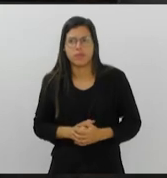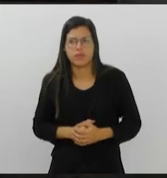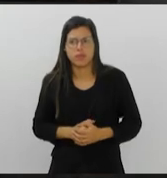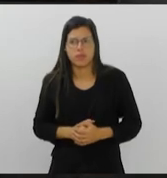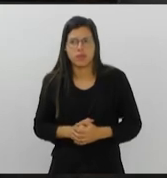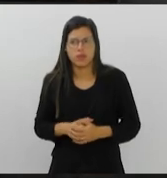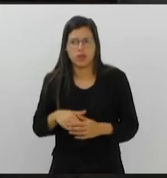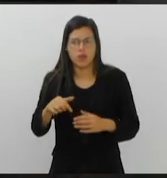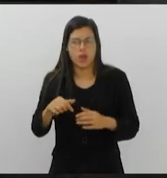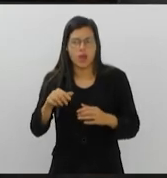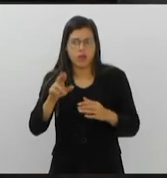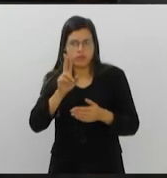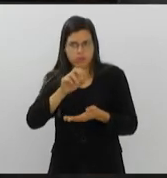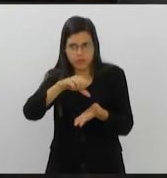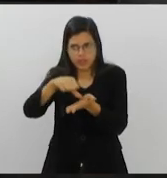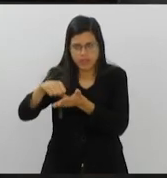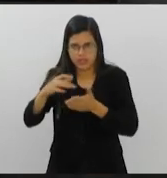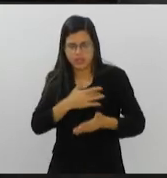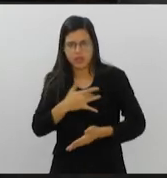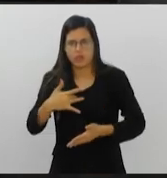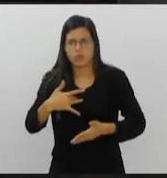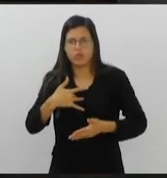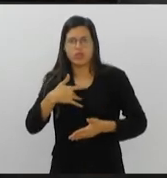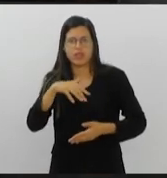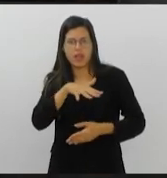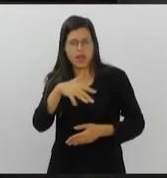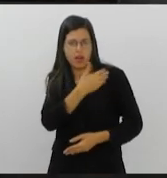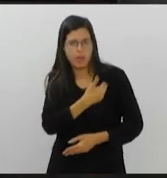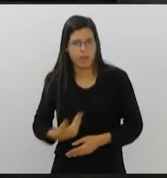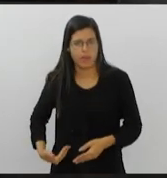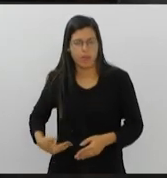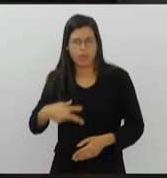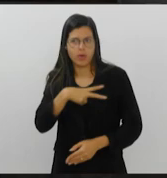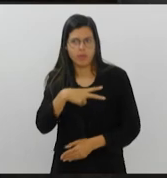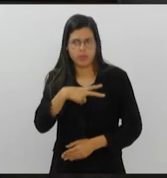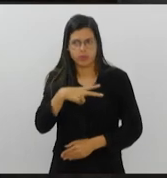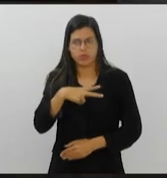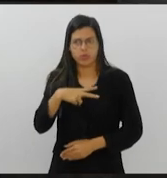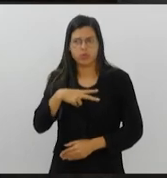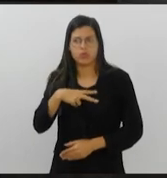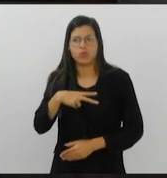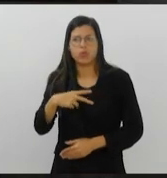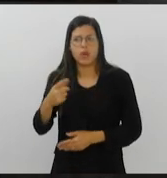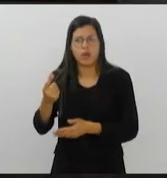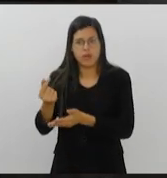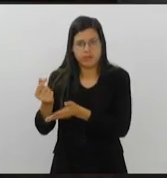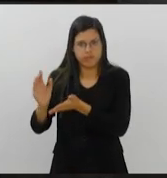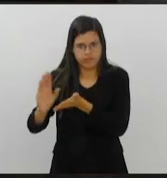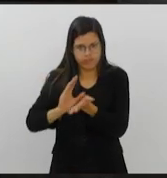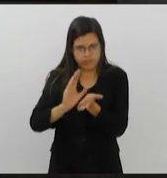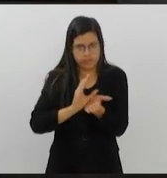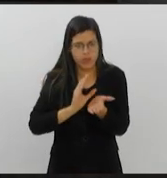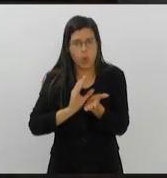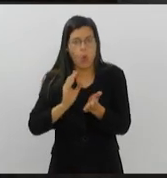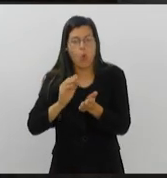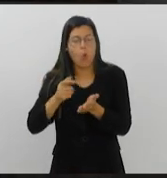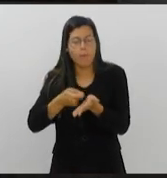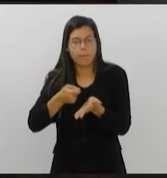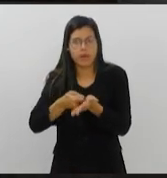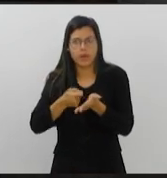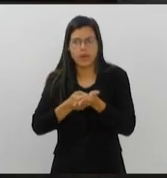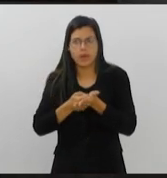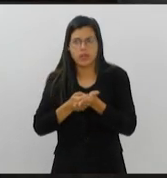unidades de saúde da rede pública e privada, que recebam verbas públicas obrigadas a construir a